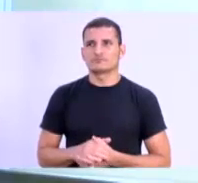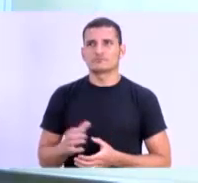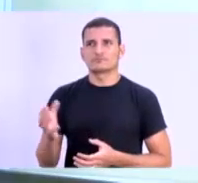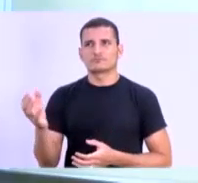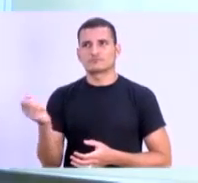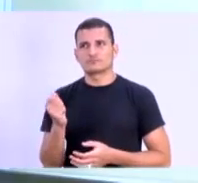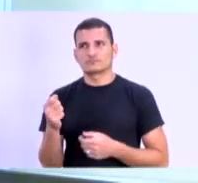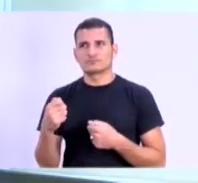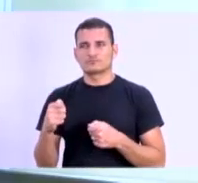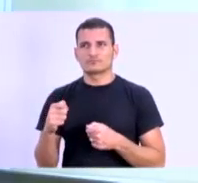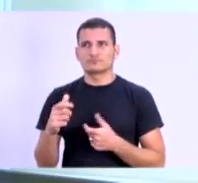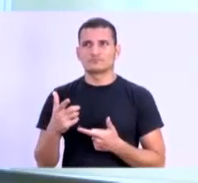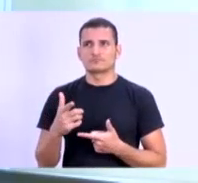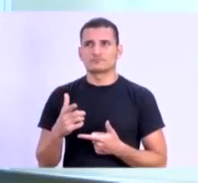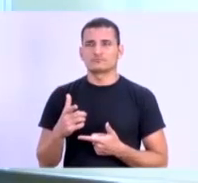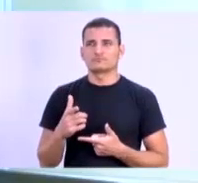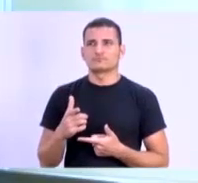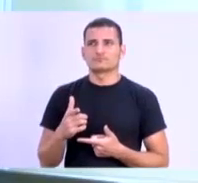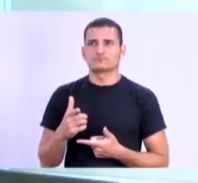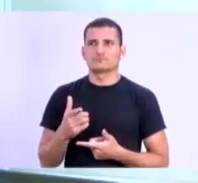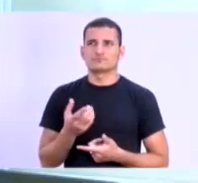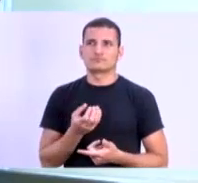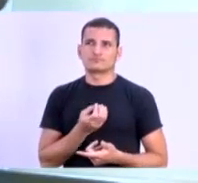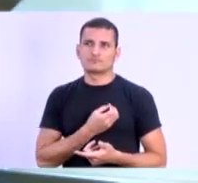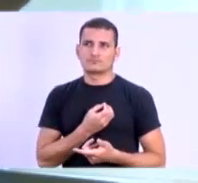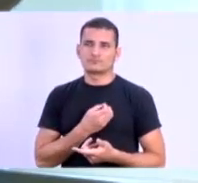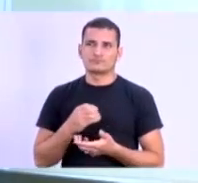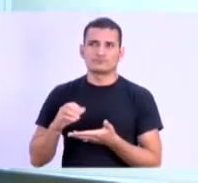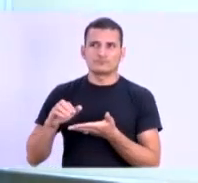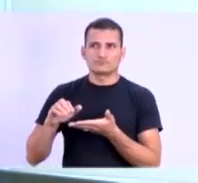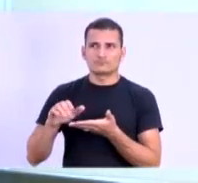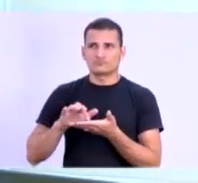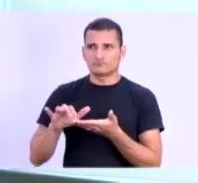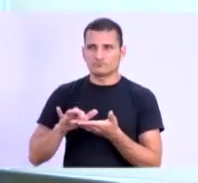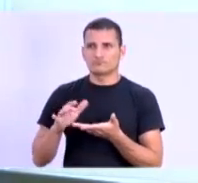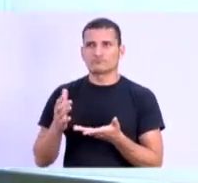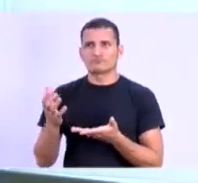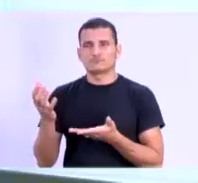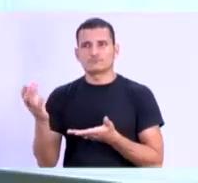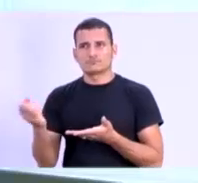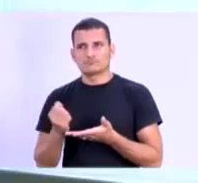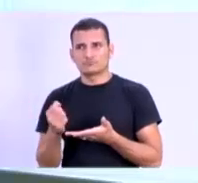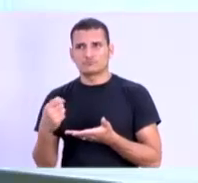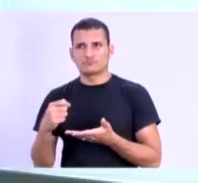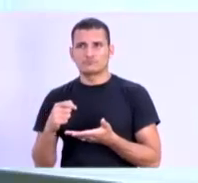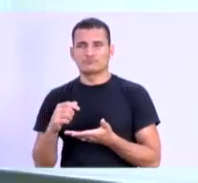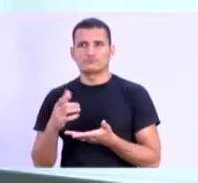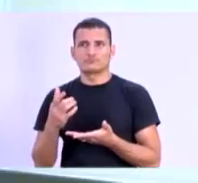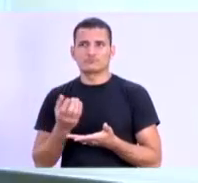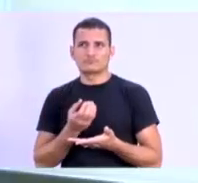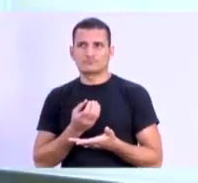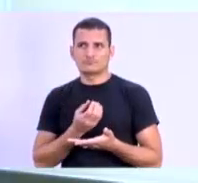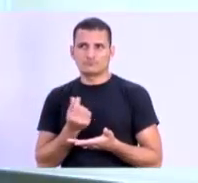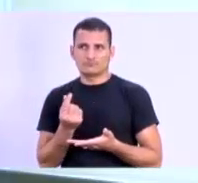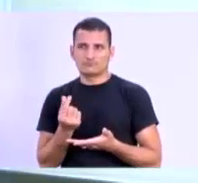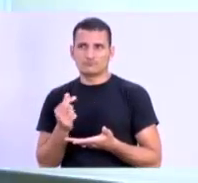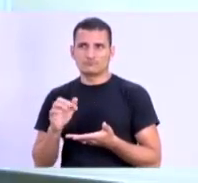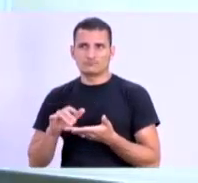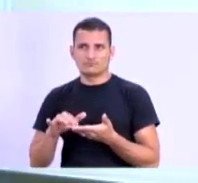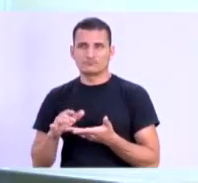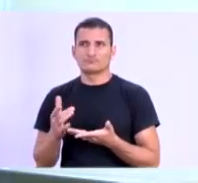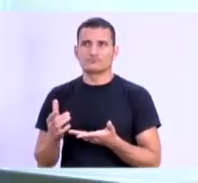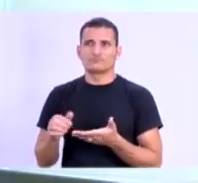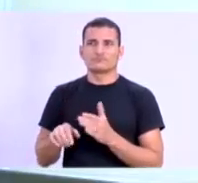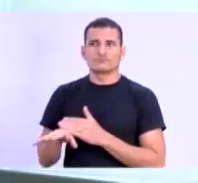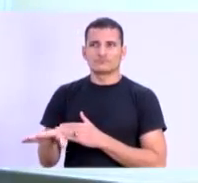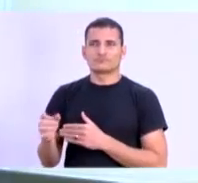sacar eu preciso informar algum valor a mais, quer dizer, para sacar eu preciso informar o valor do saque, para depositar eu preciso informar